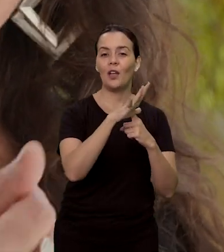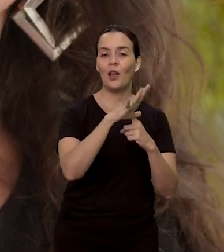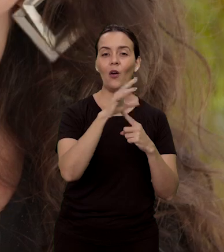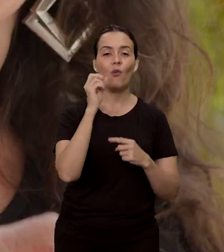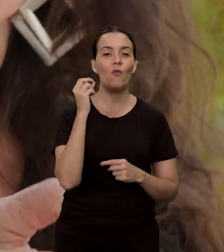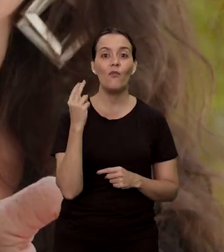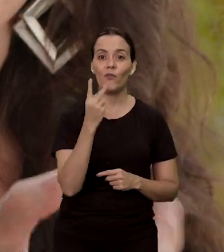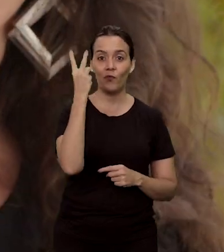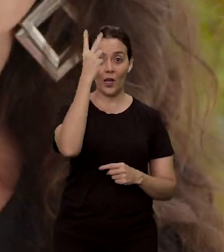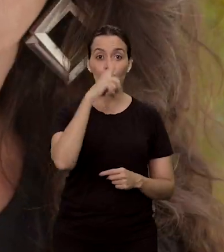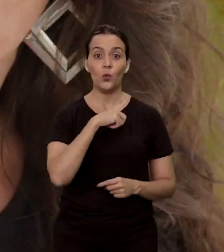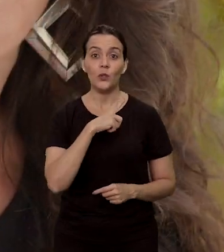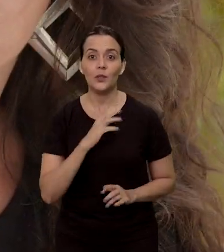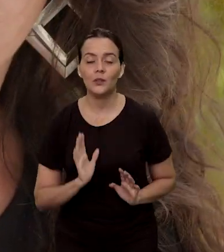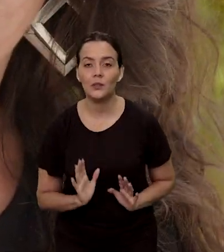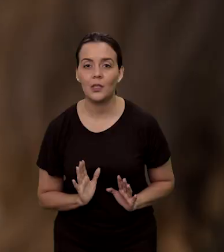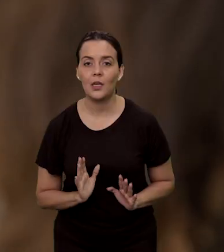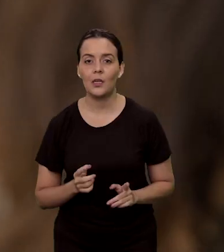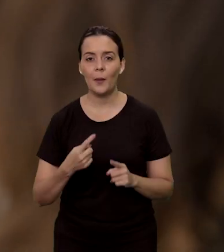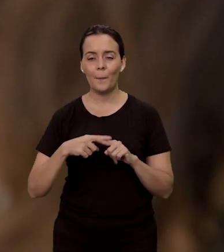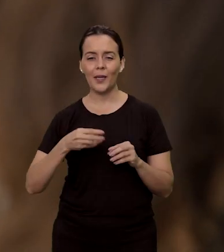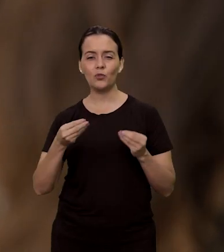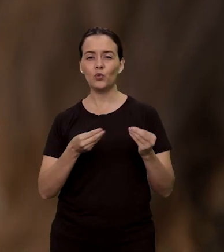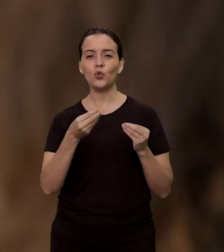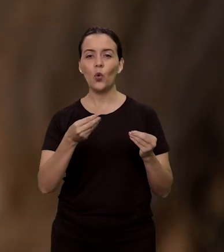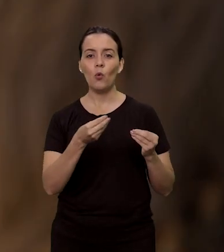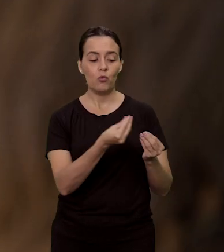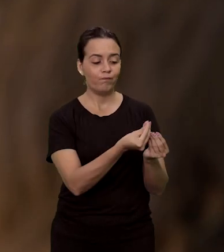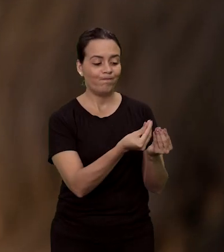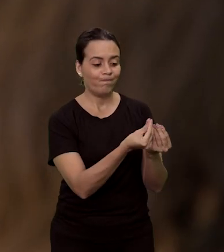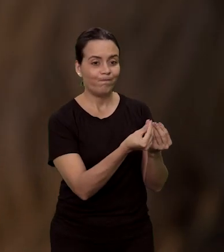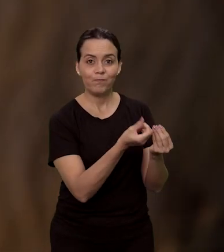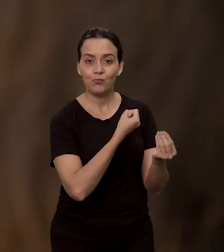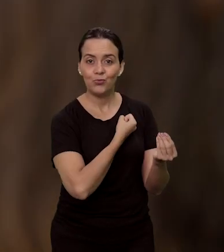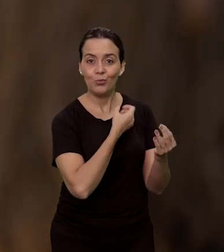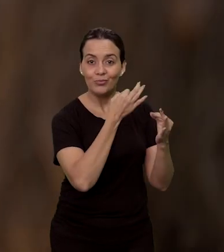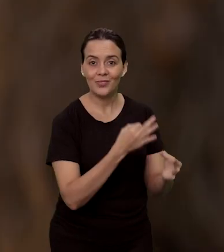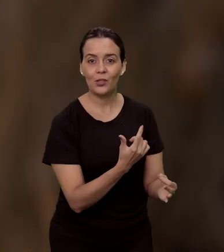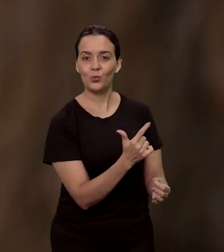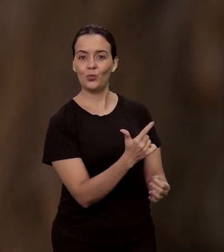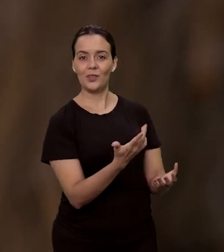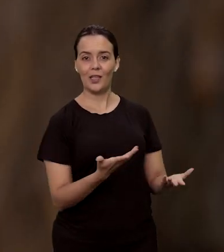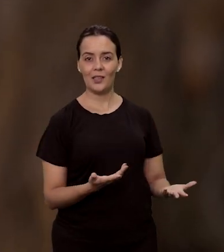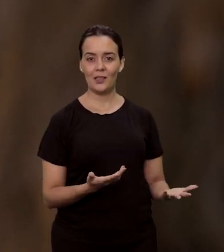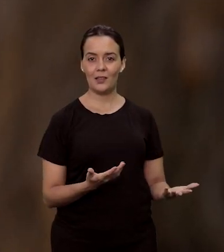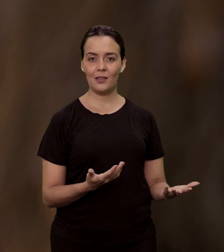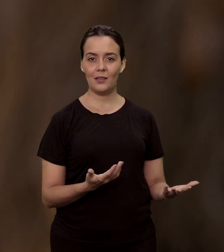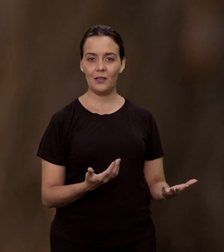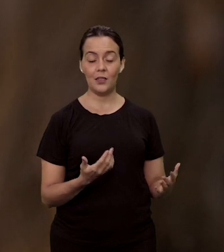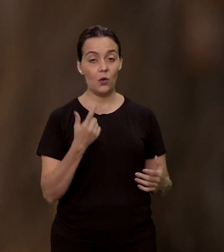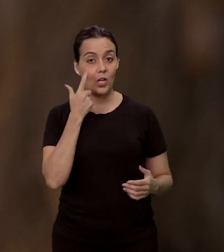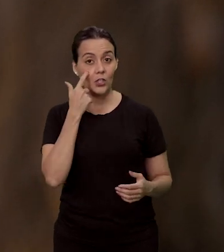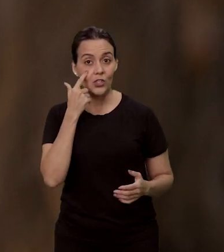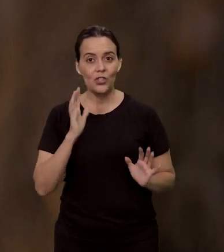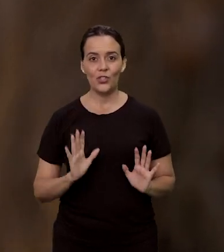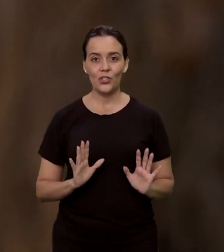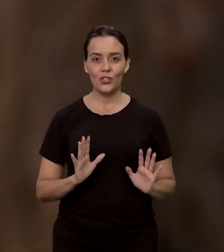tem métricas para atribuir esse valor. Quando a gente olha para a dimensão econômica, né, e o sistema econômico que nos